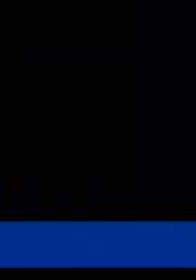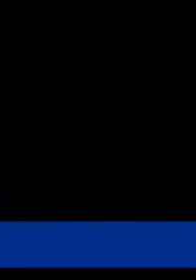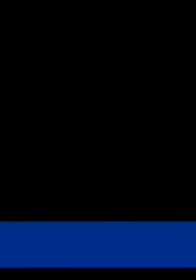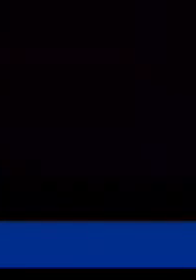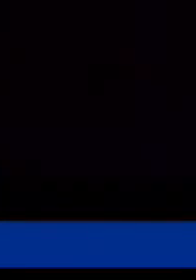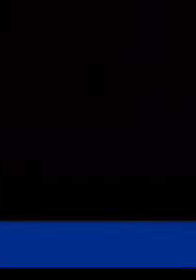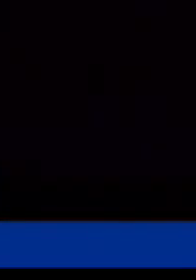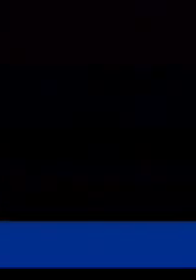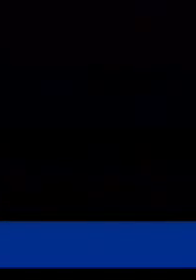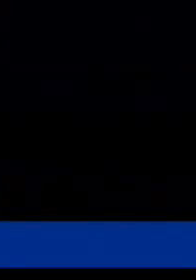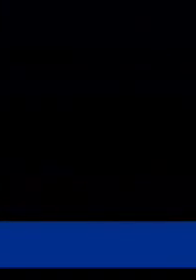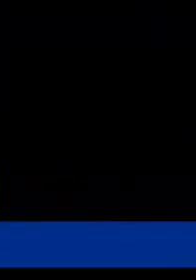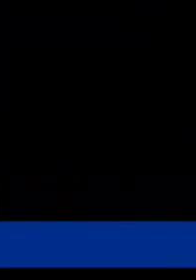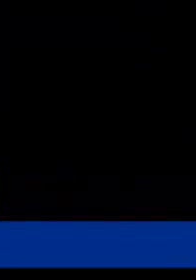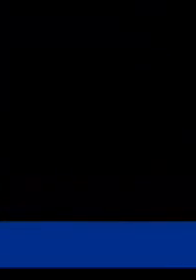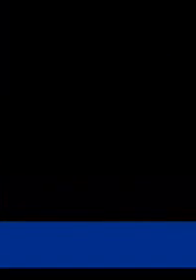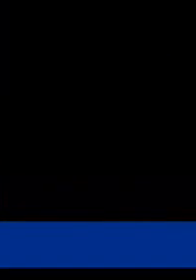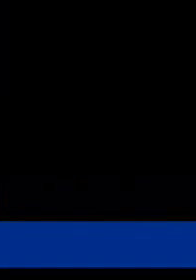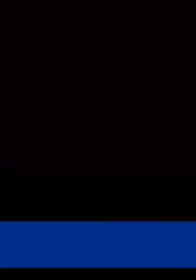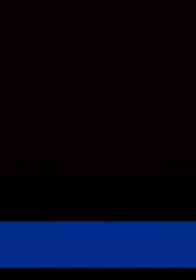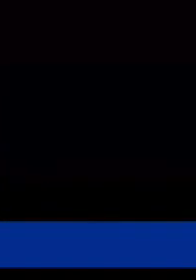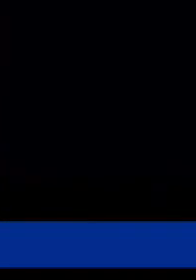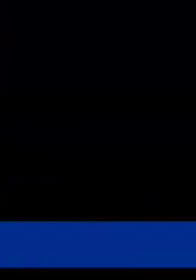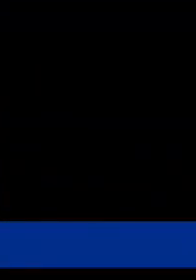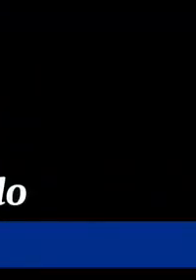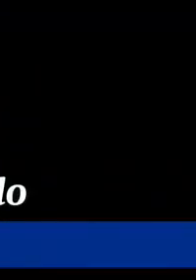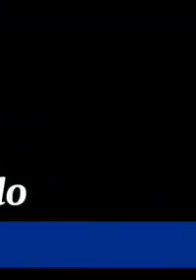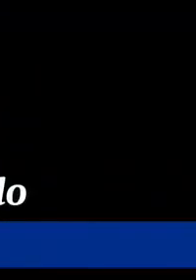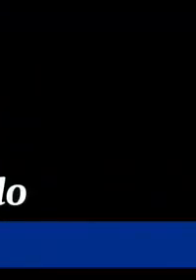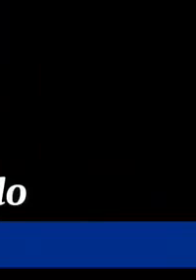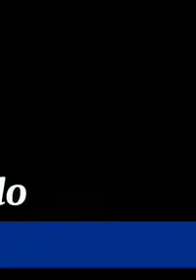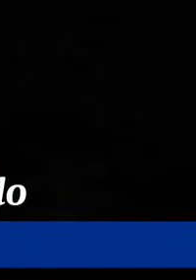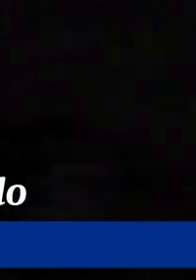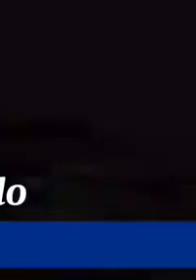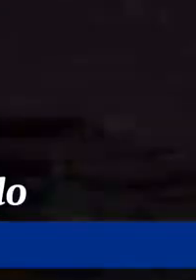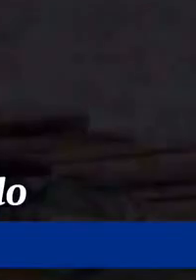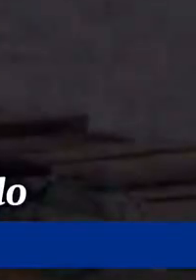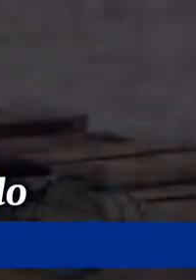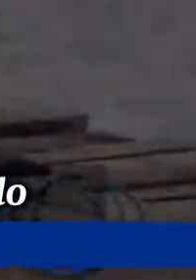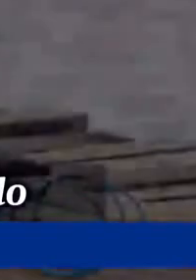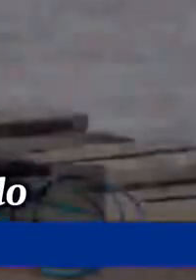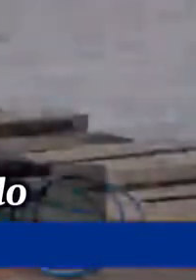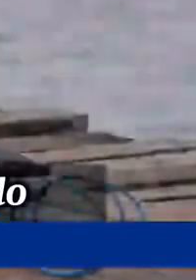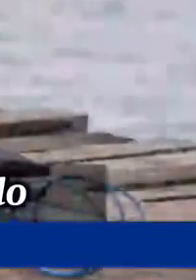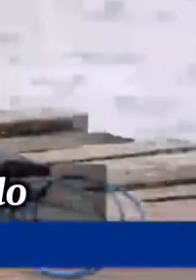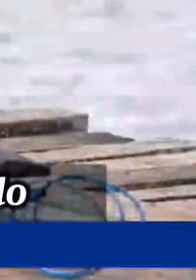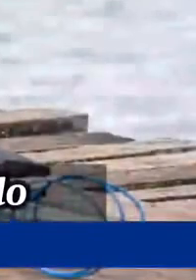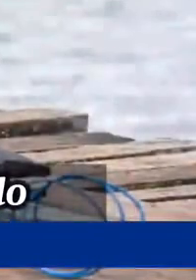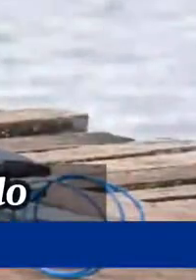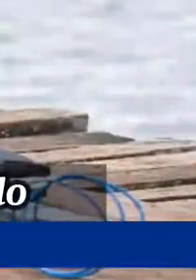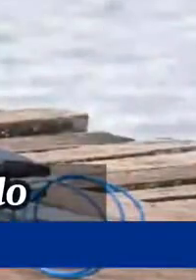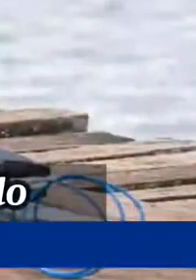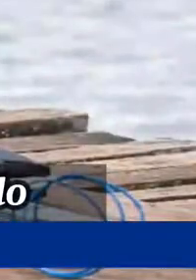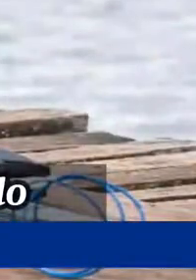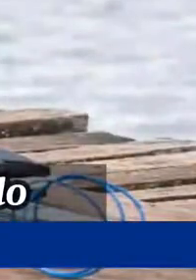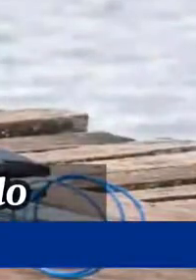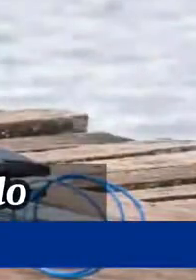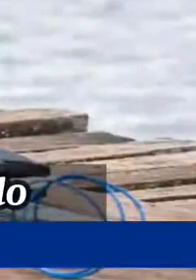Foto de um homem cadeirante fazendo a votação em cabine.